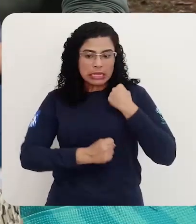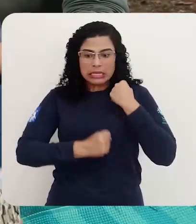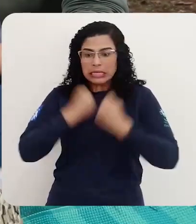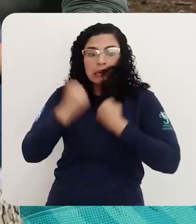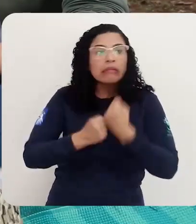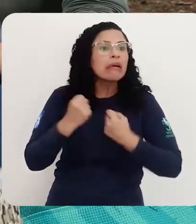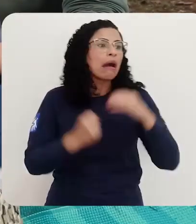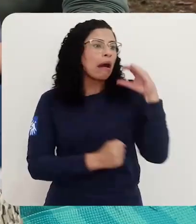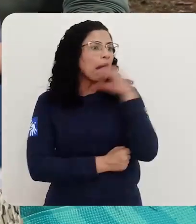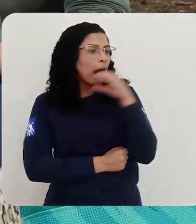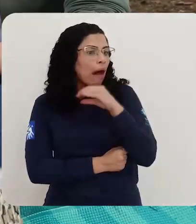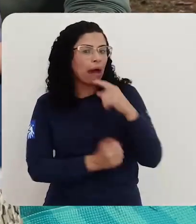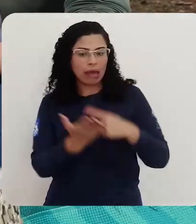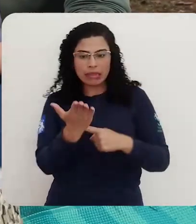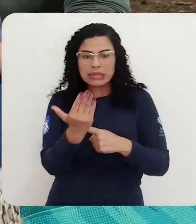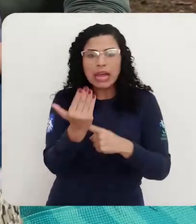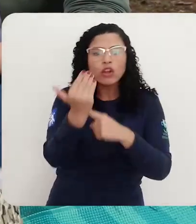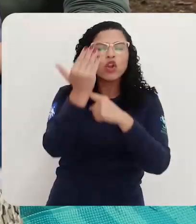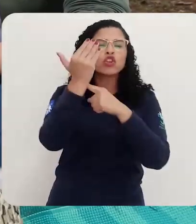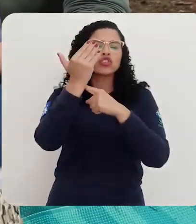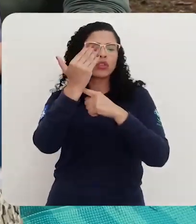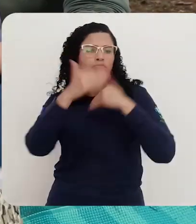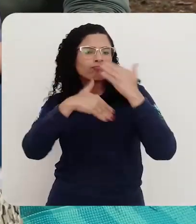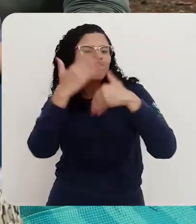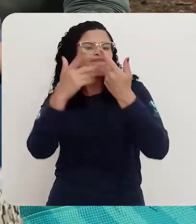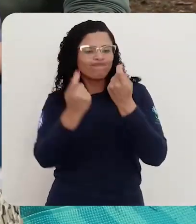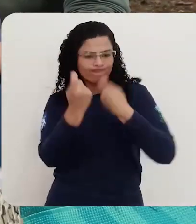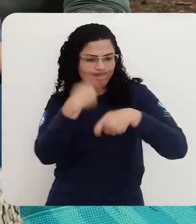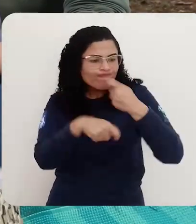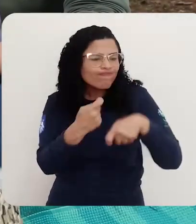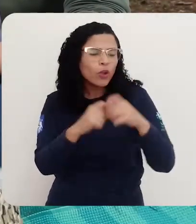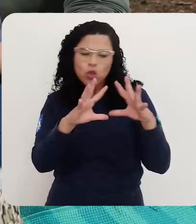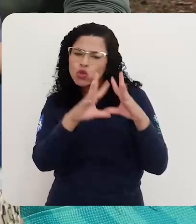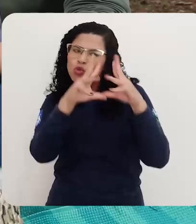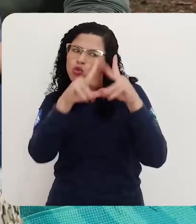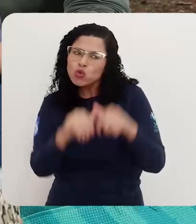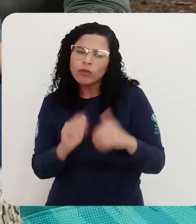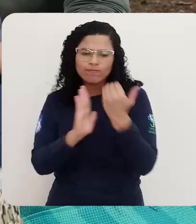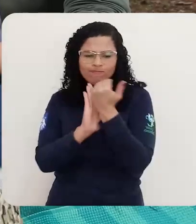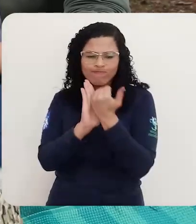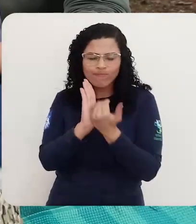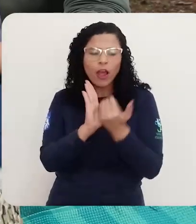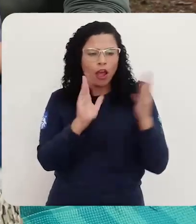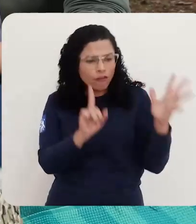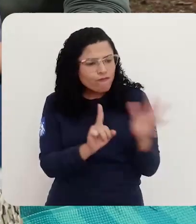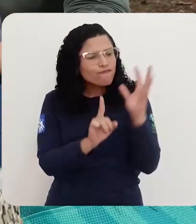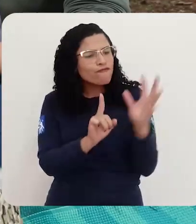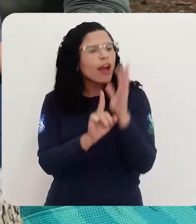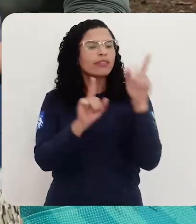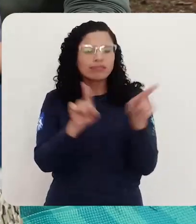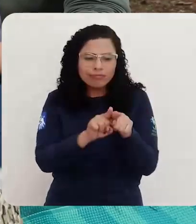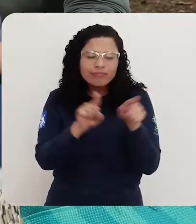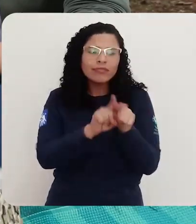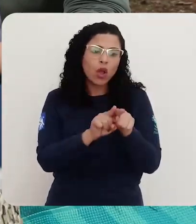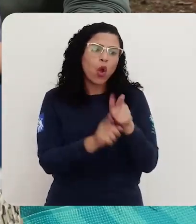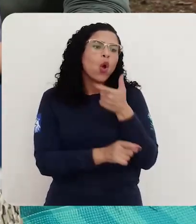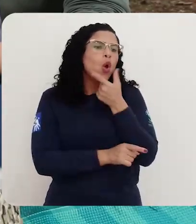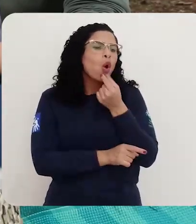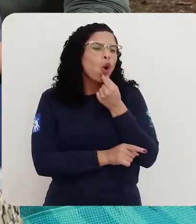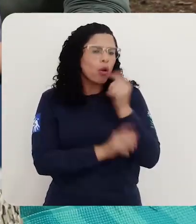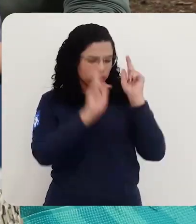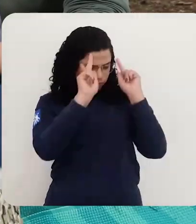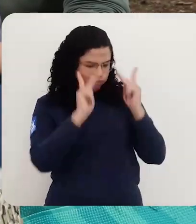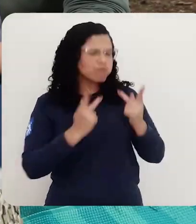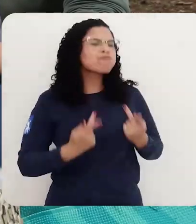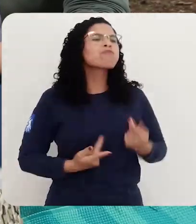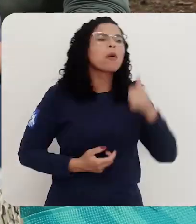de forma bem apressada. A tecnologia, o desenvolvimento econômico, todos esses fatores também têm influenciado nessa concepção